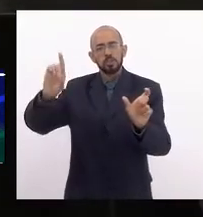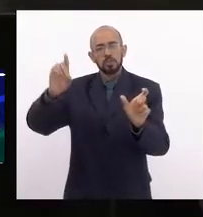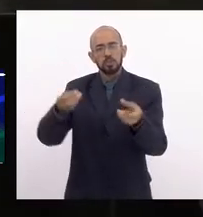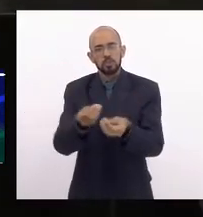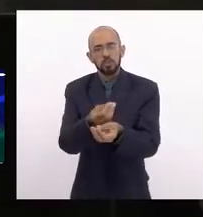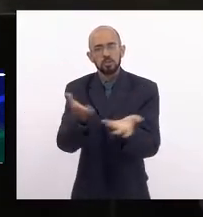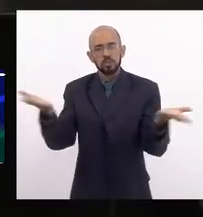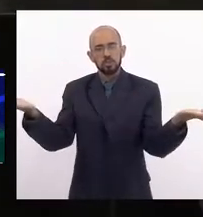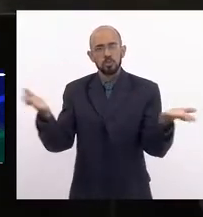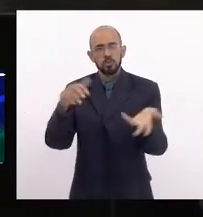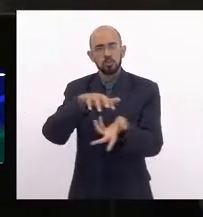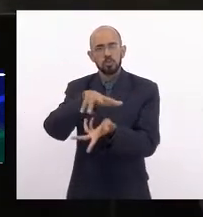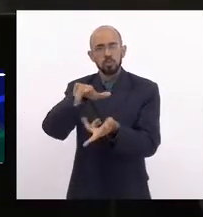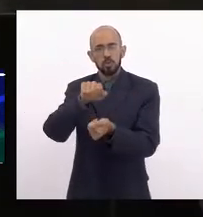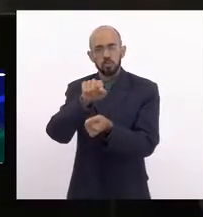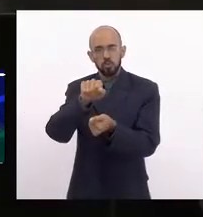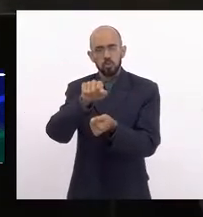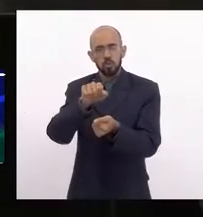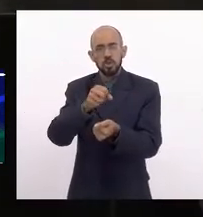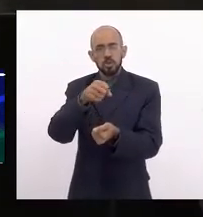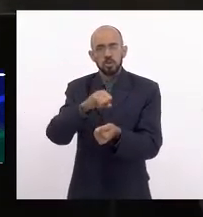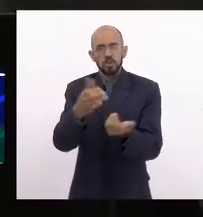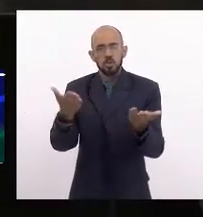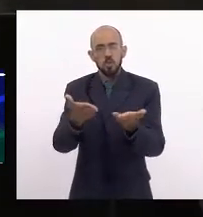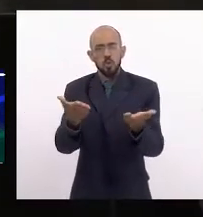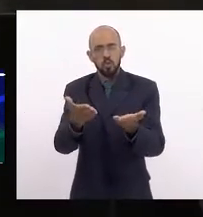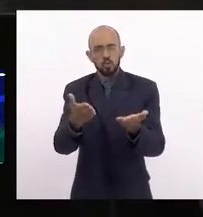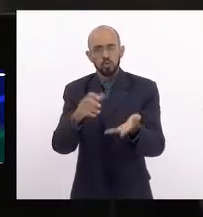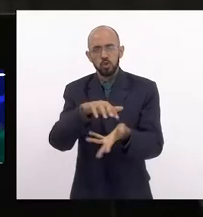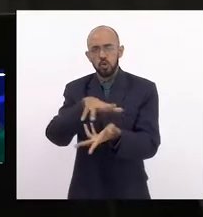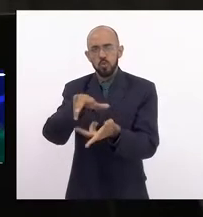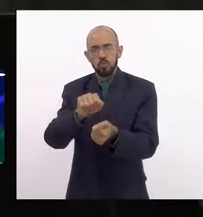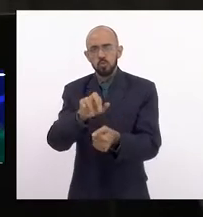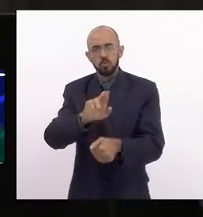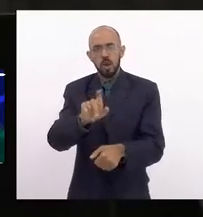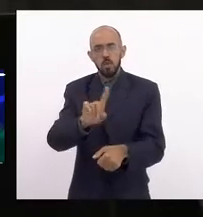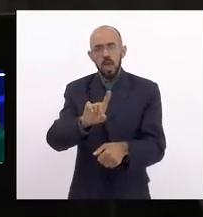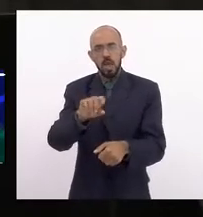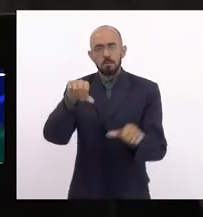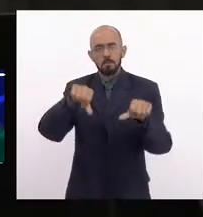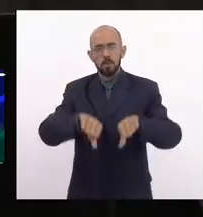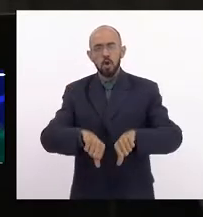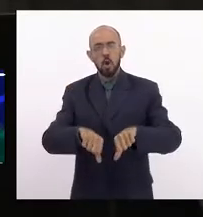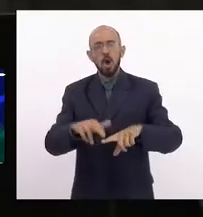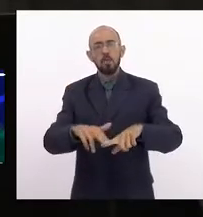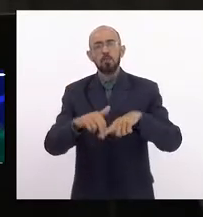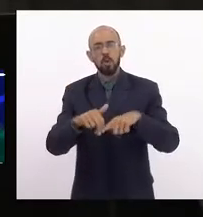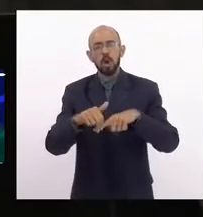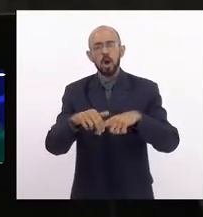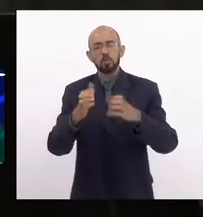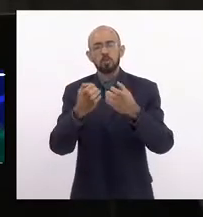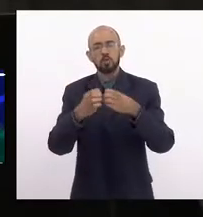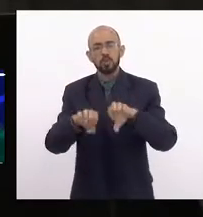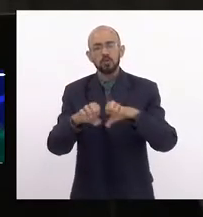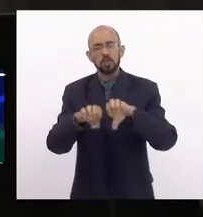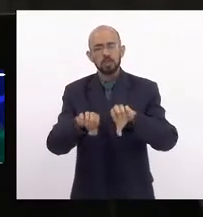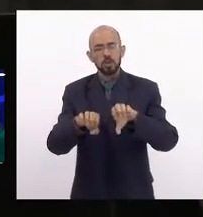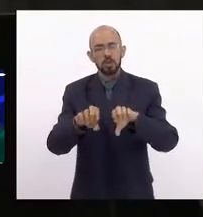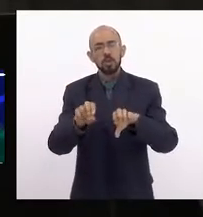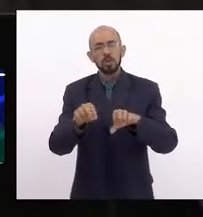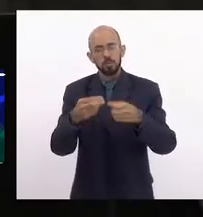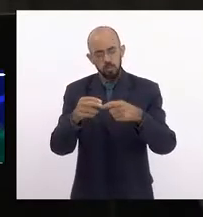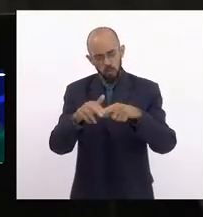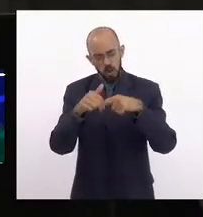afora se hoje o mundo não é pior é por causa dos Evangélicos é por causa do